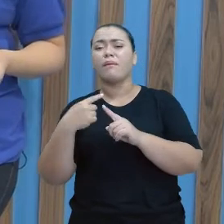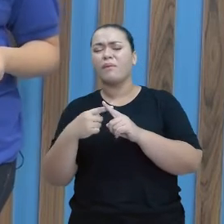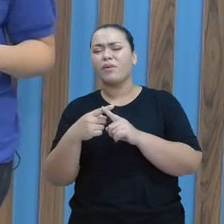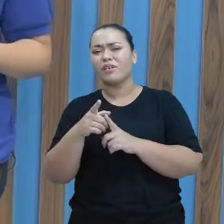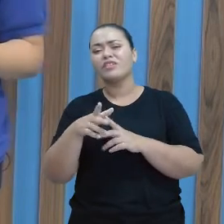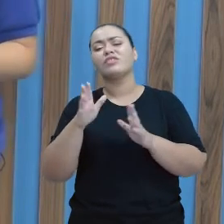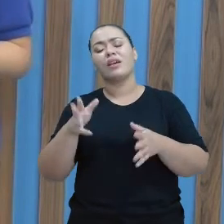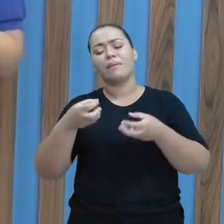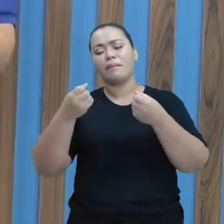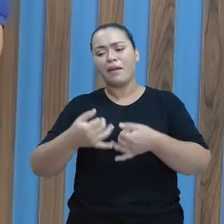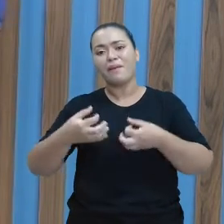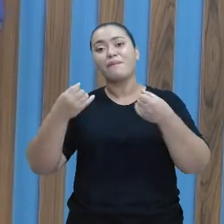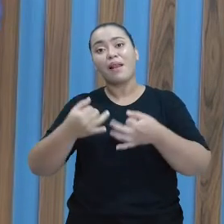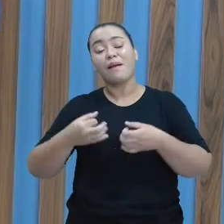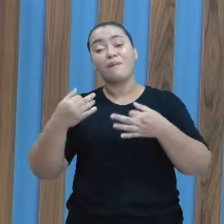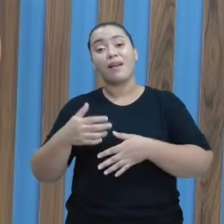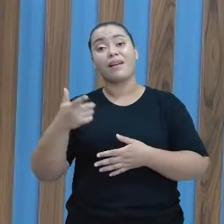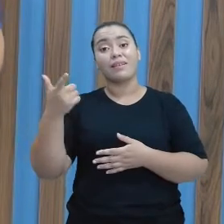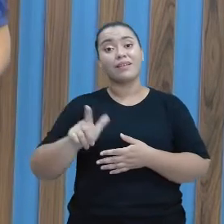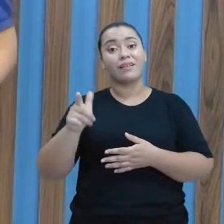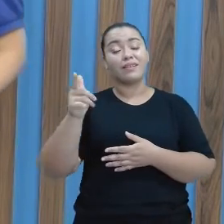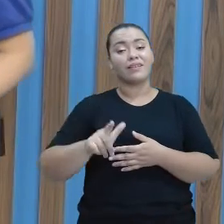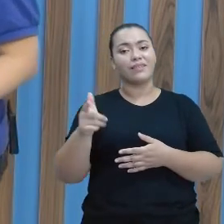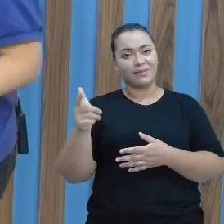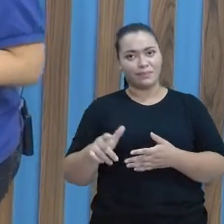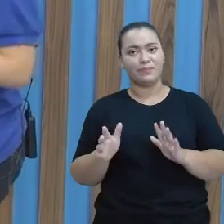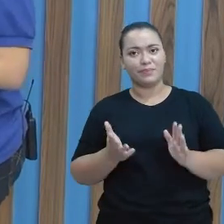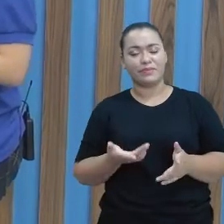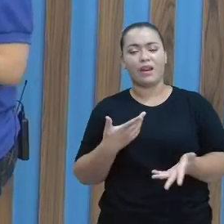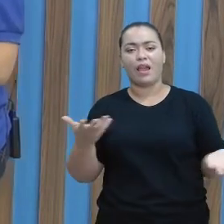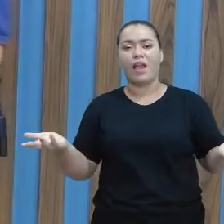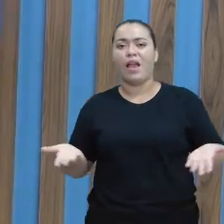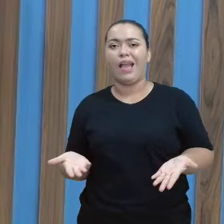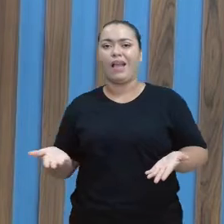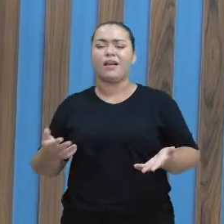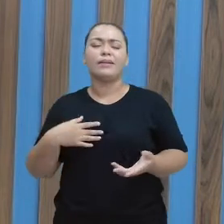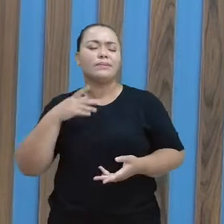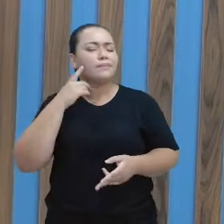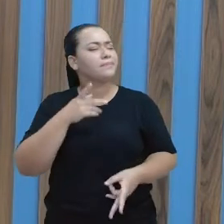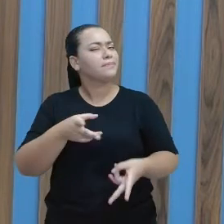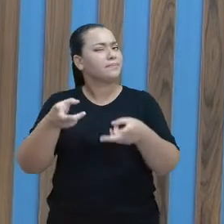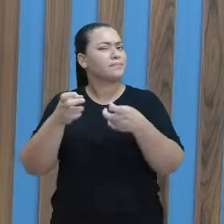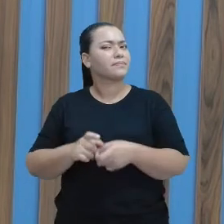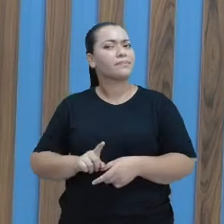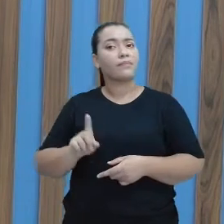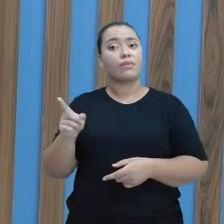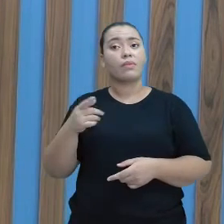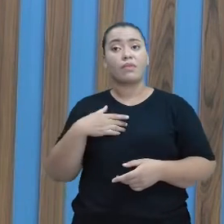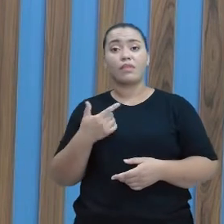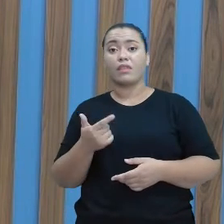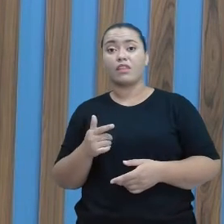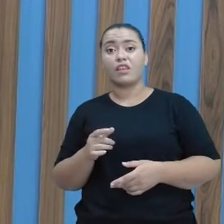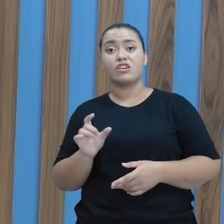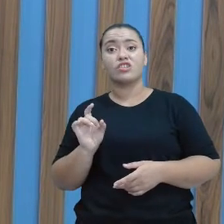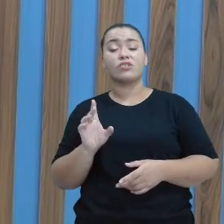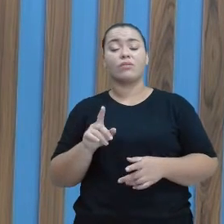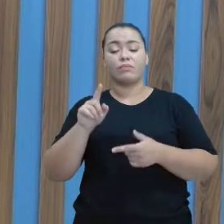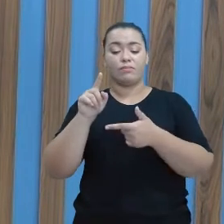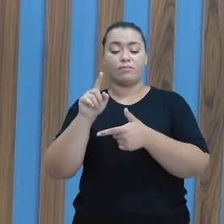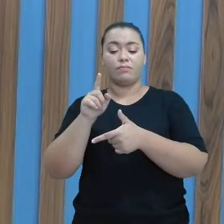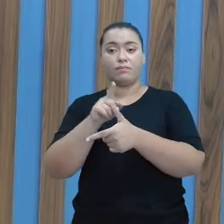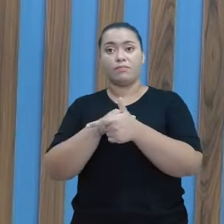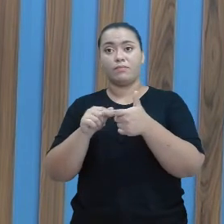de tanto que a gente começou a explorar esses elementos. E aí agora a gente já conseguiu identificar, ó, eu não tenho mais só lados, né? Eu